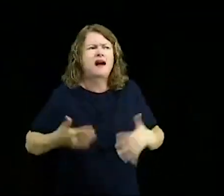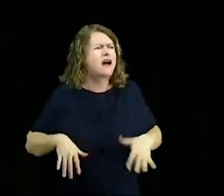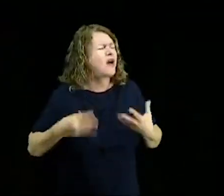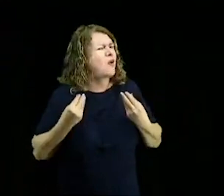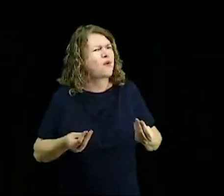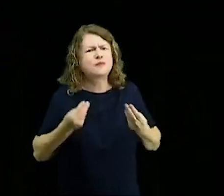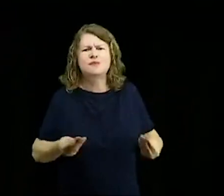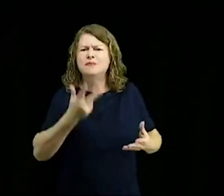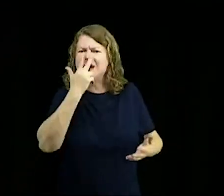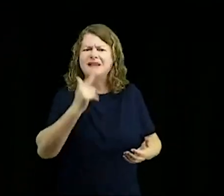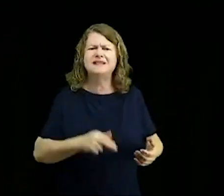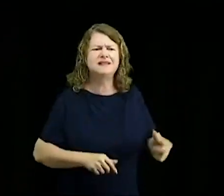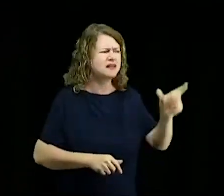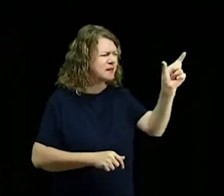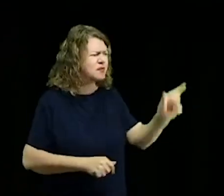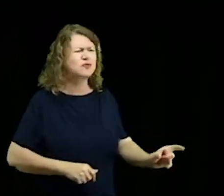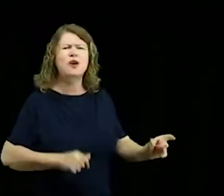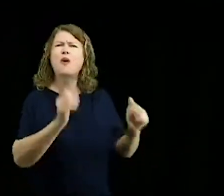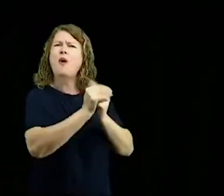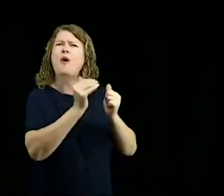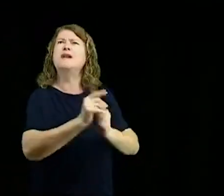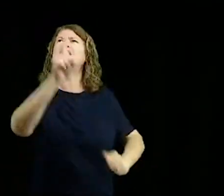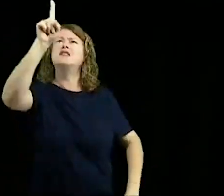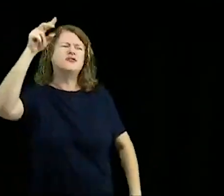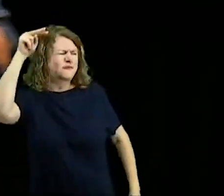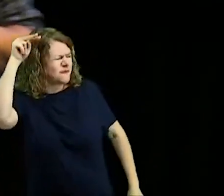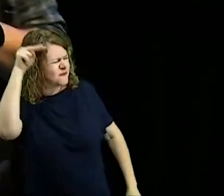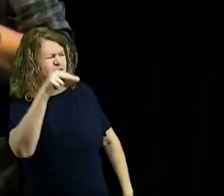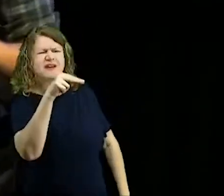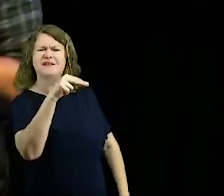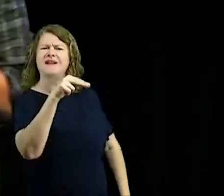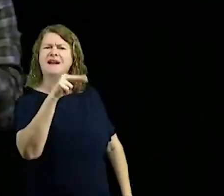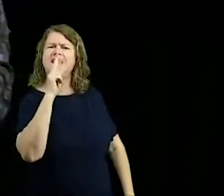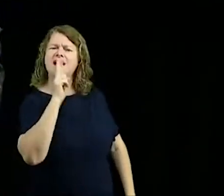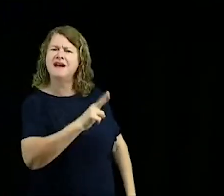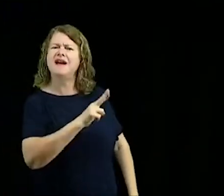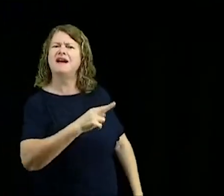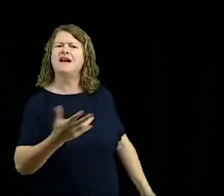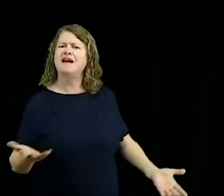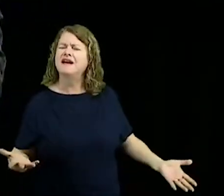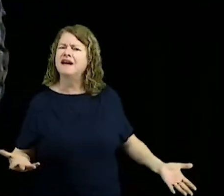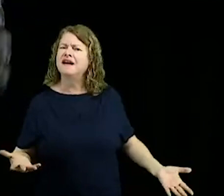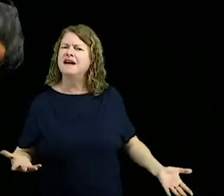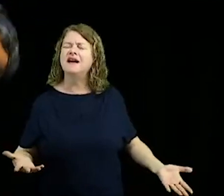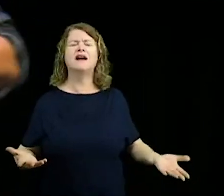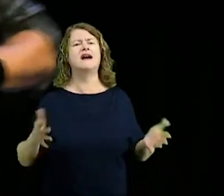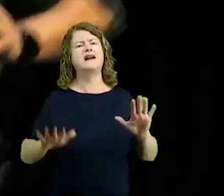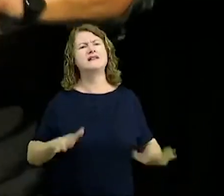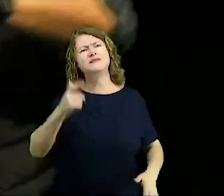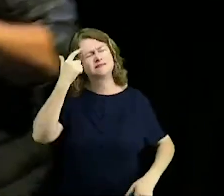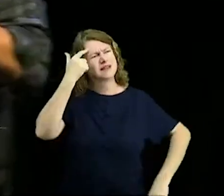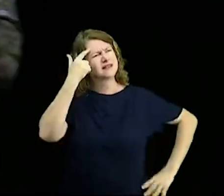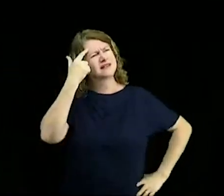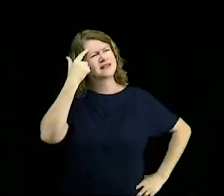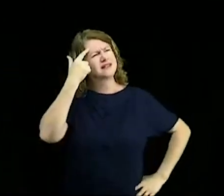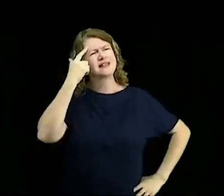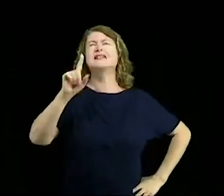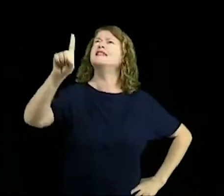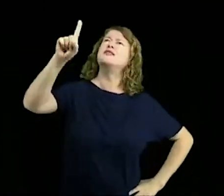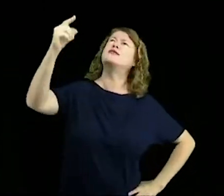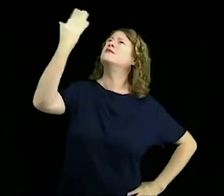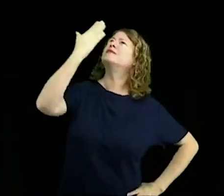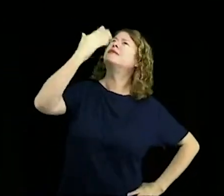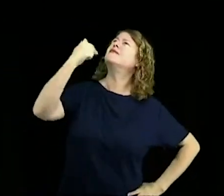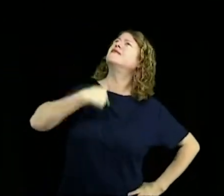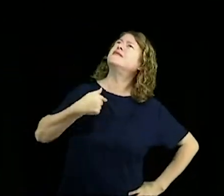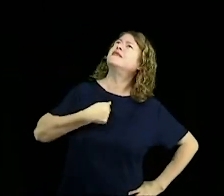e Deus ouve? E a impressão que muita gente tem, fala assim, será que Deus não está me ouvindo?